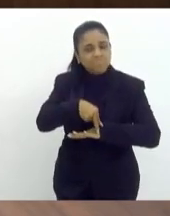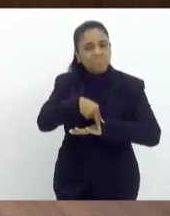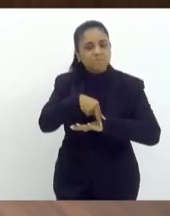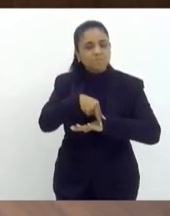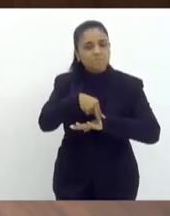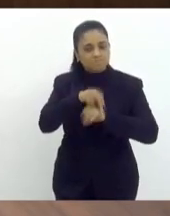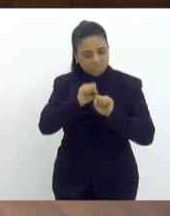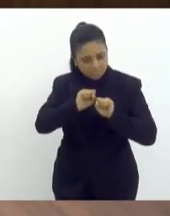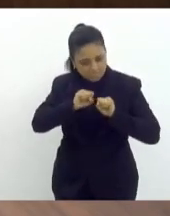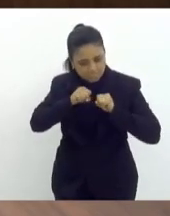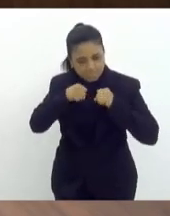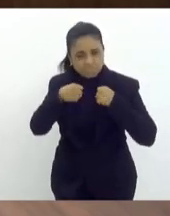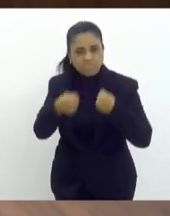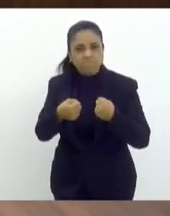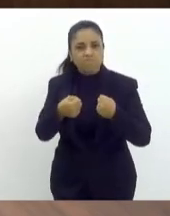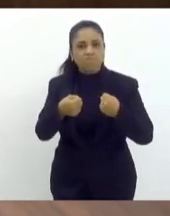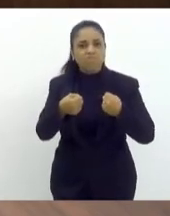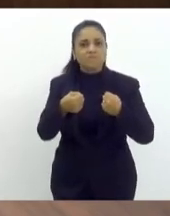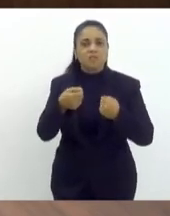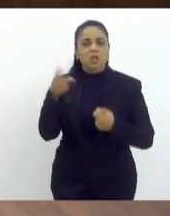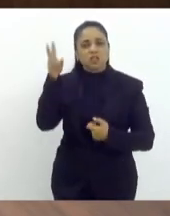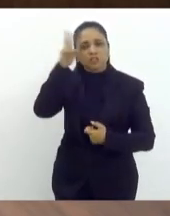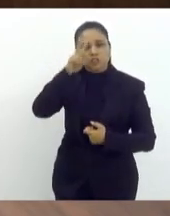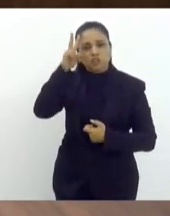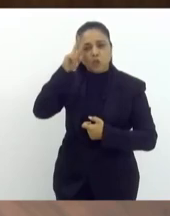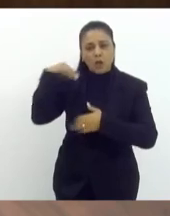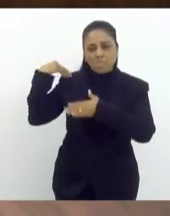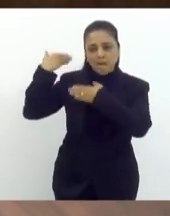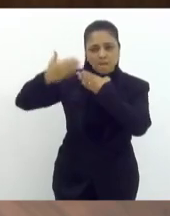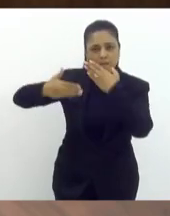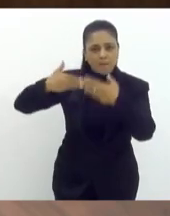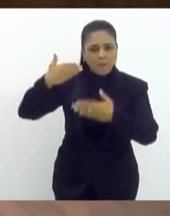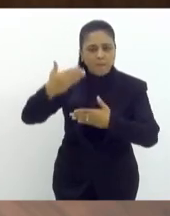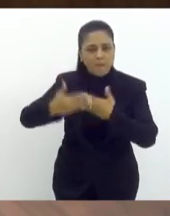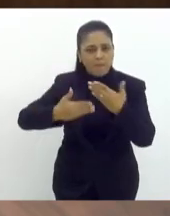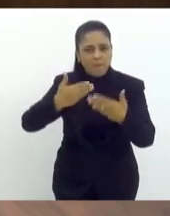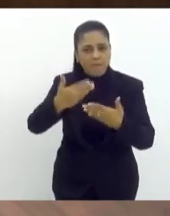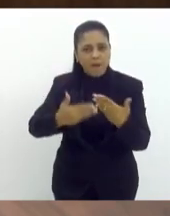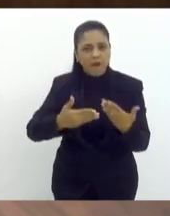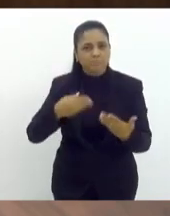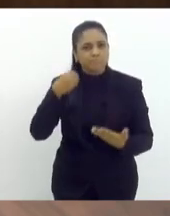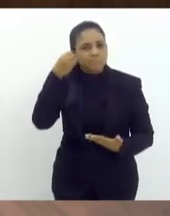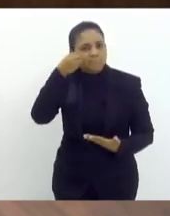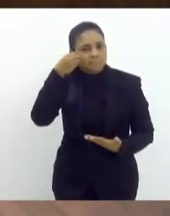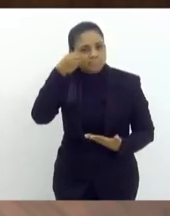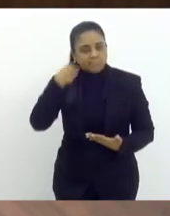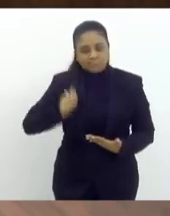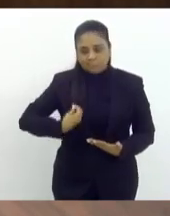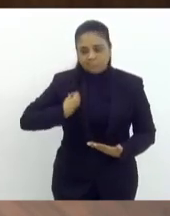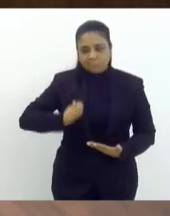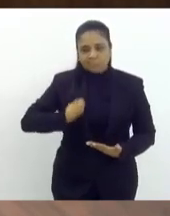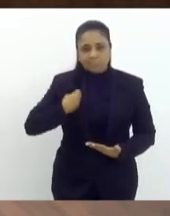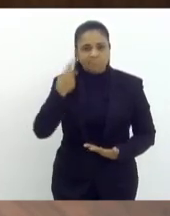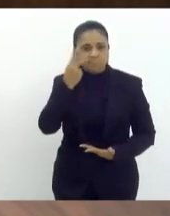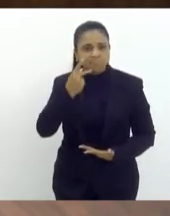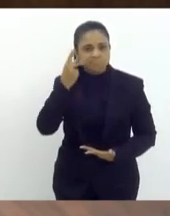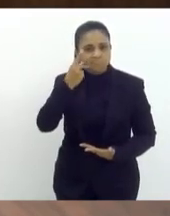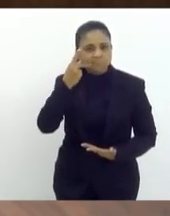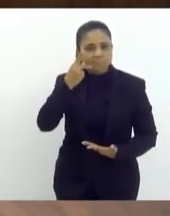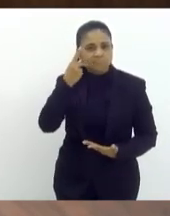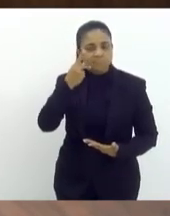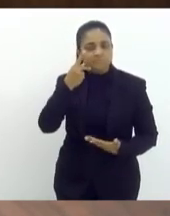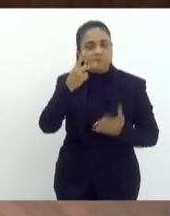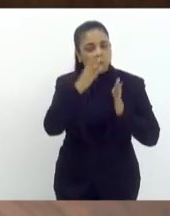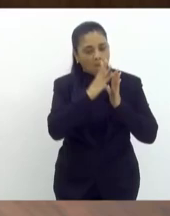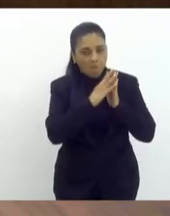bravura em toda a construção histórica da sua da sua vida política a qual é uma inspiração para